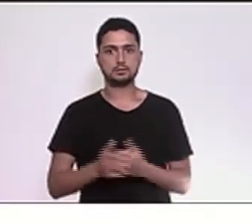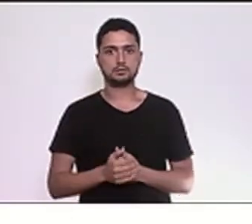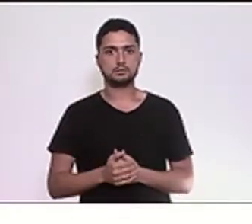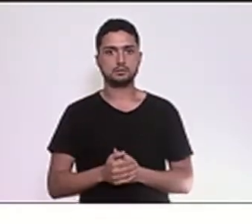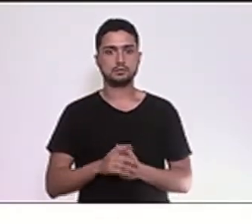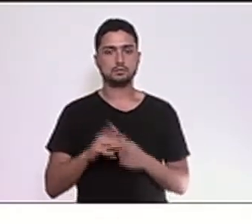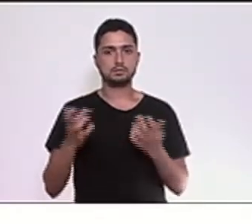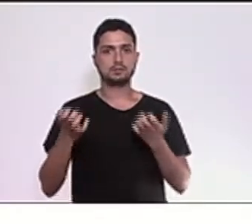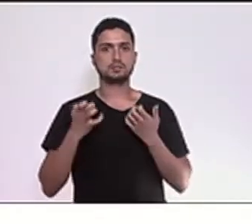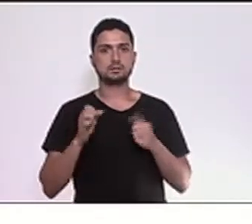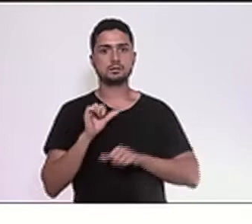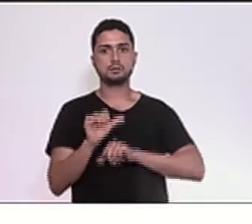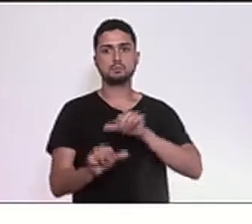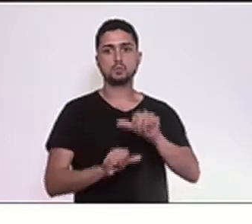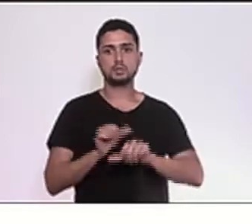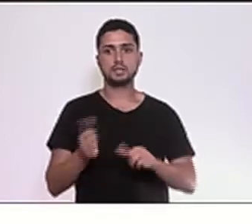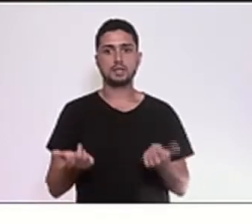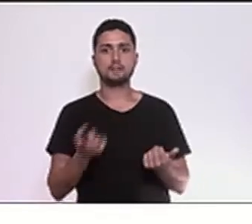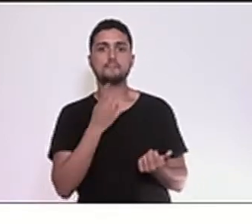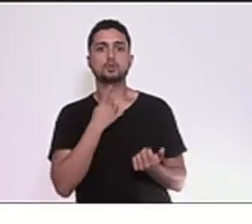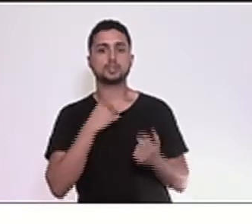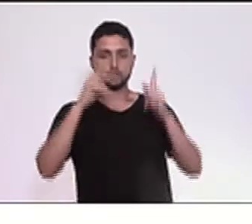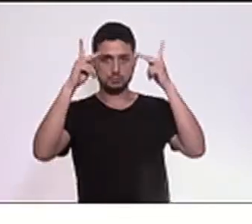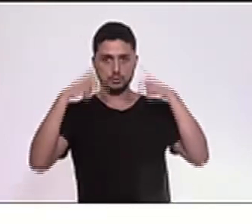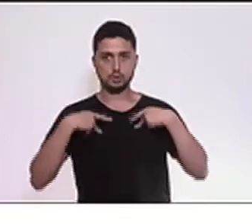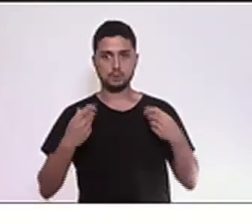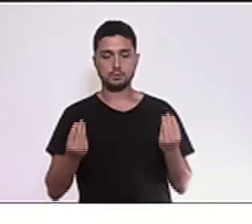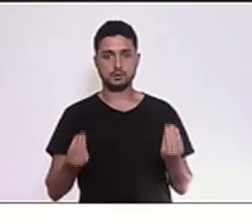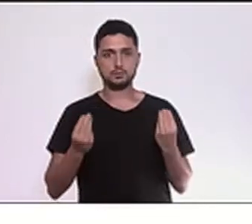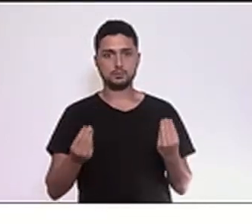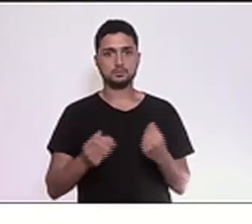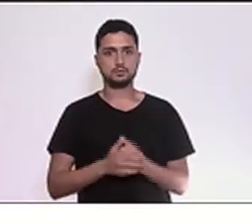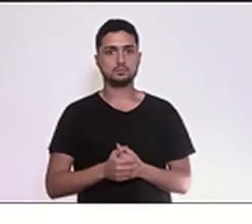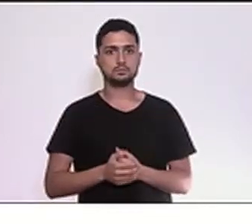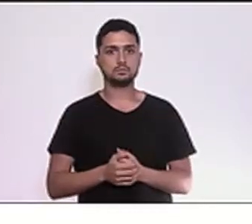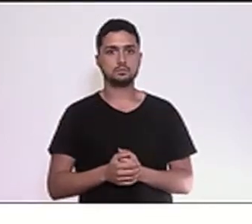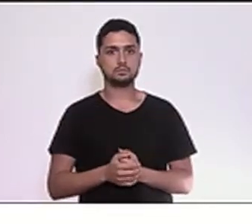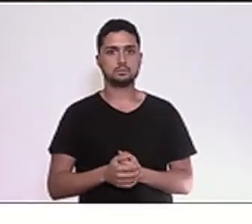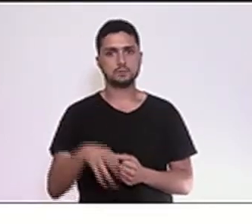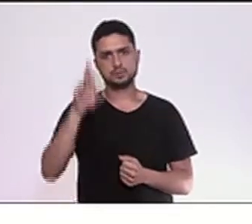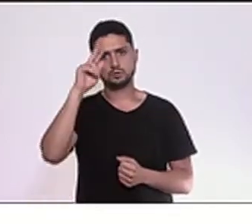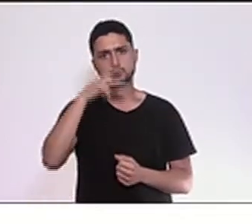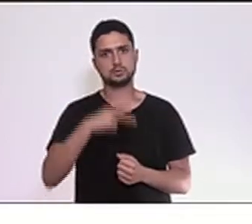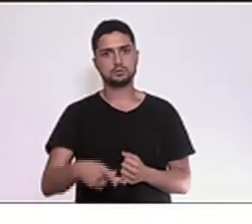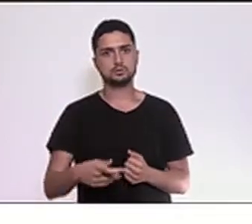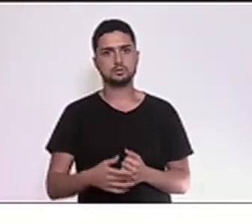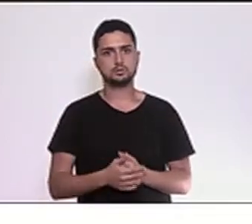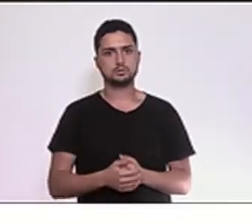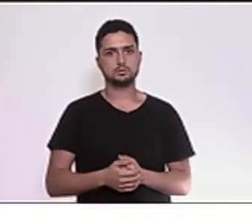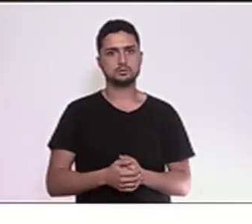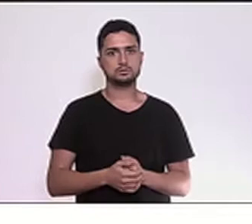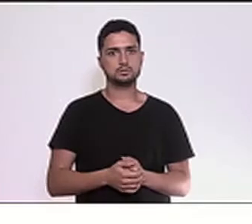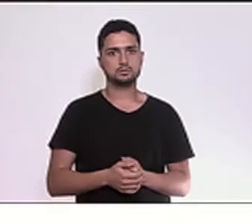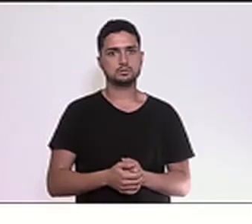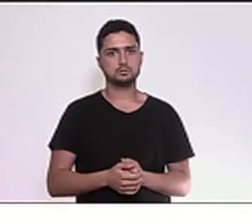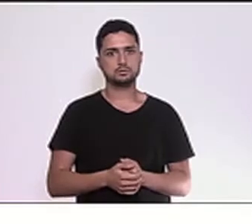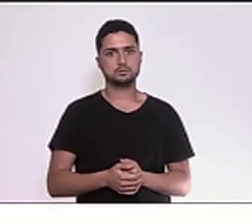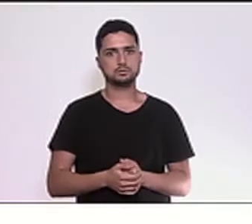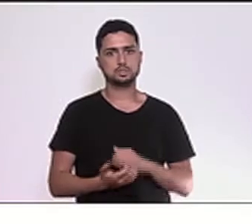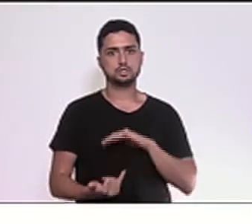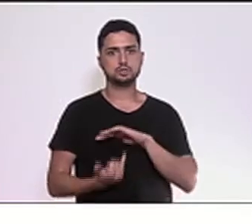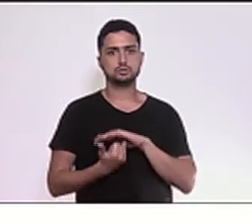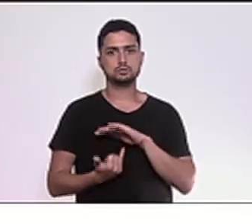pode manipular de acordo com as suas vontades. Ou seja, presidente, todas as